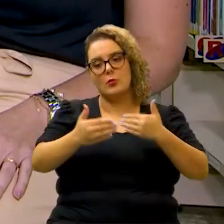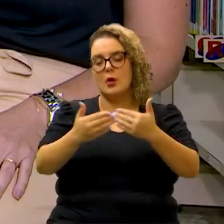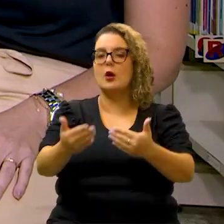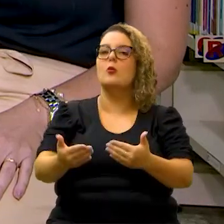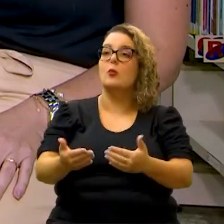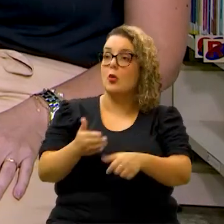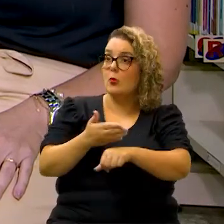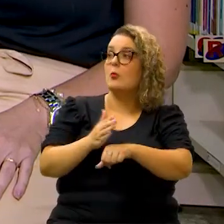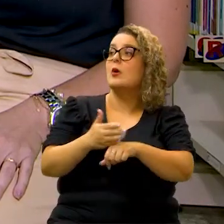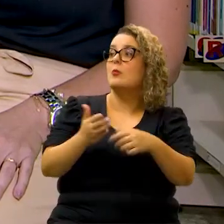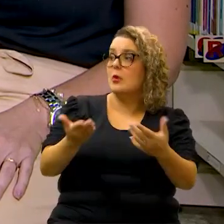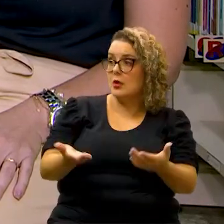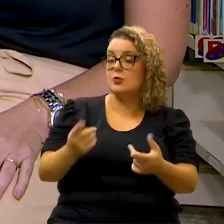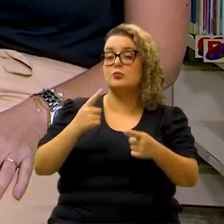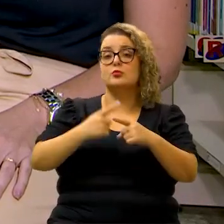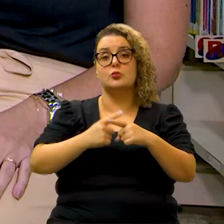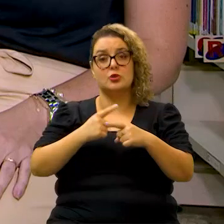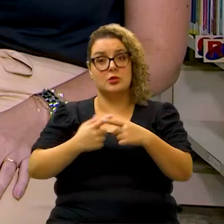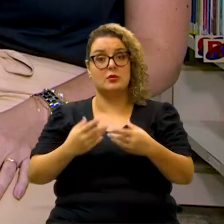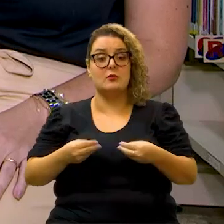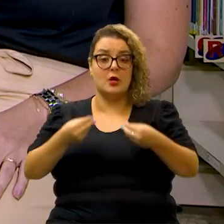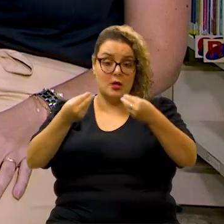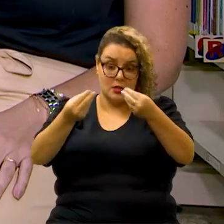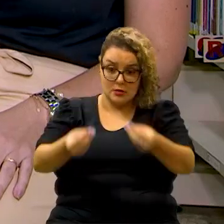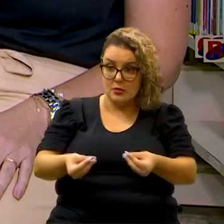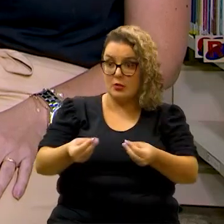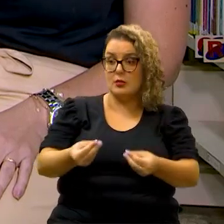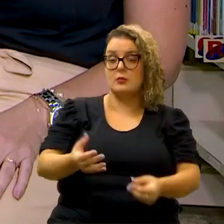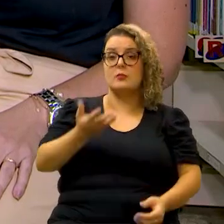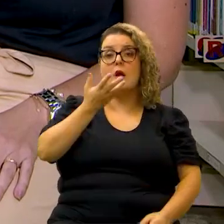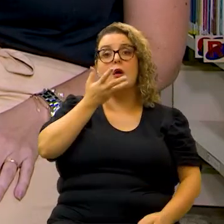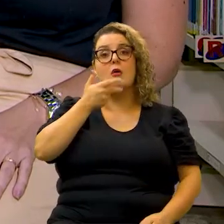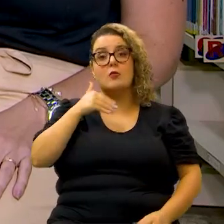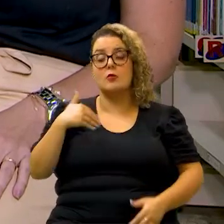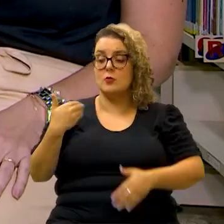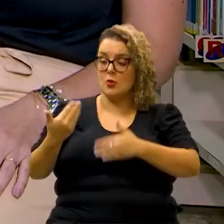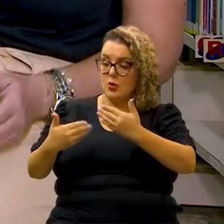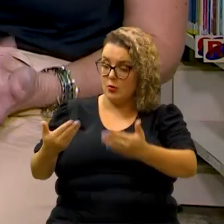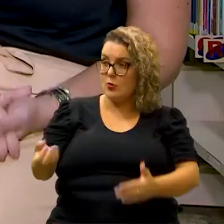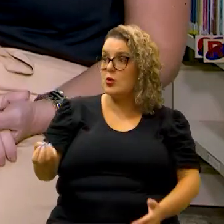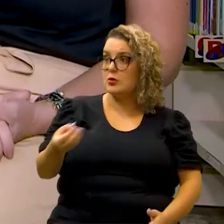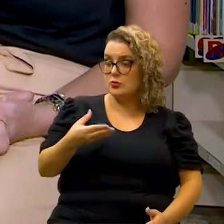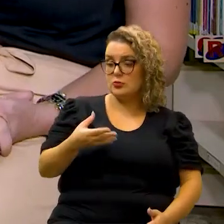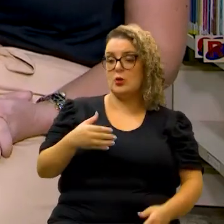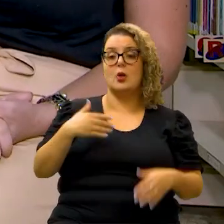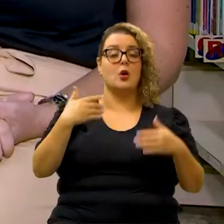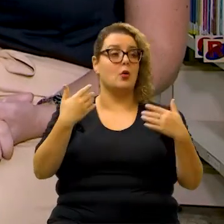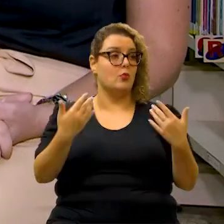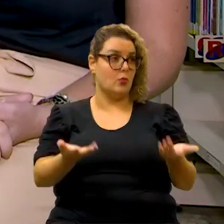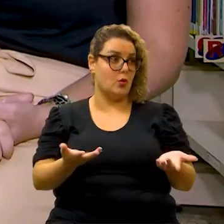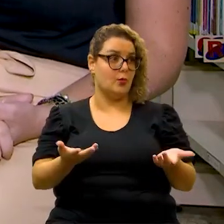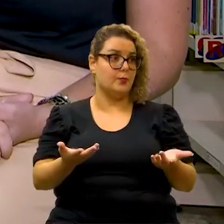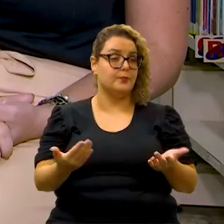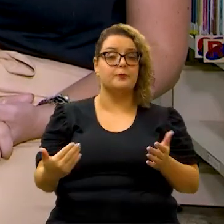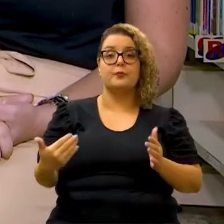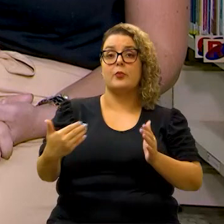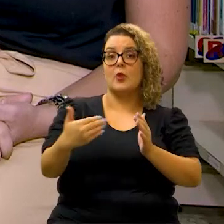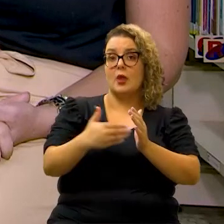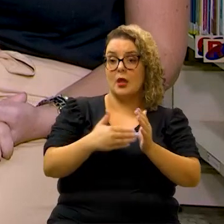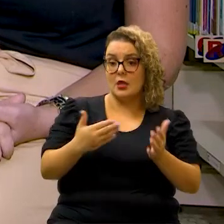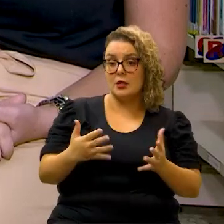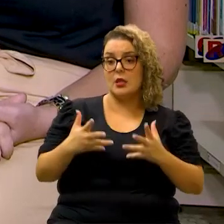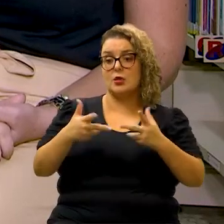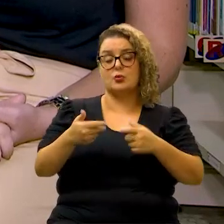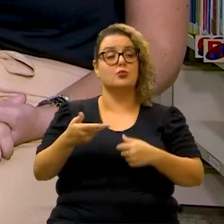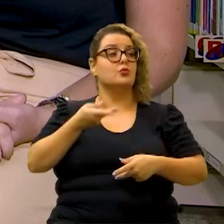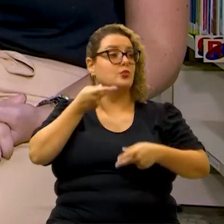rotina mesmo, como uma prática, né? Porque isso vai estabelecendo para a criança um processo novo. Bom, então até